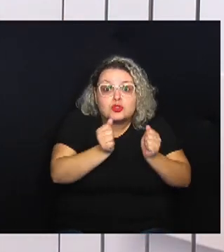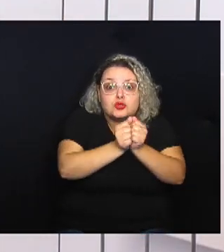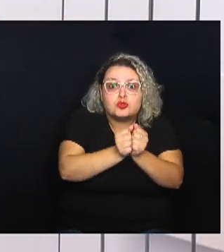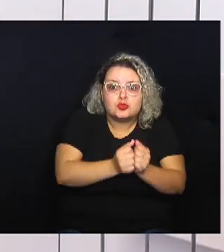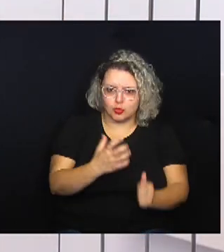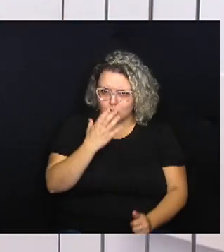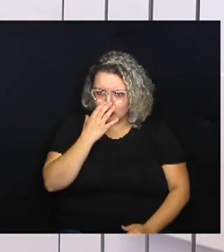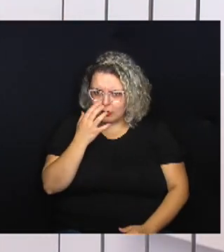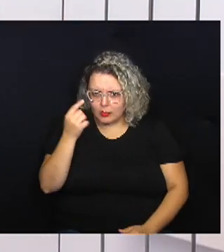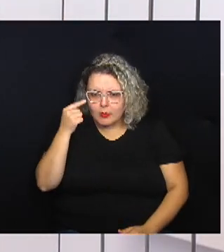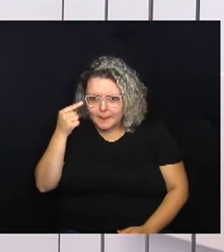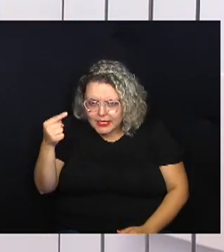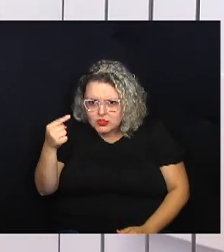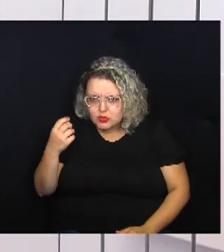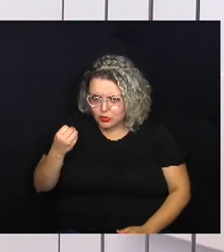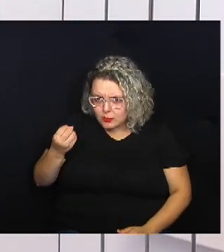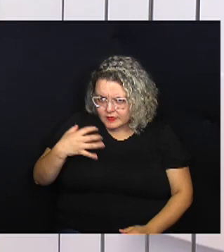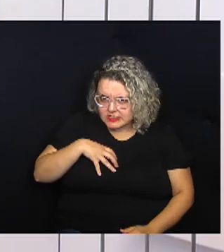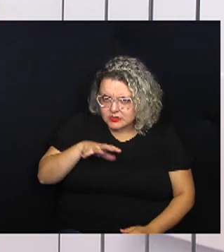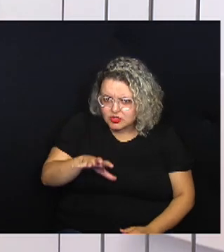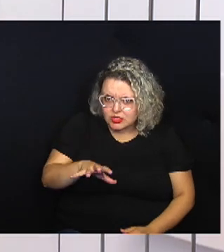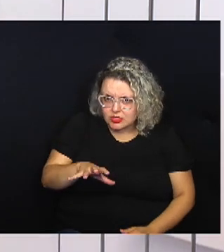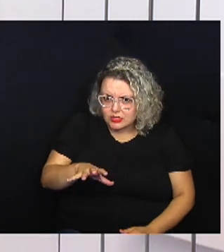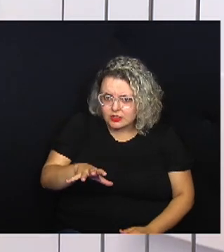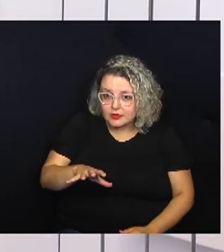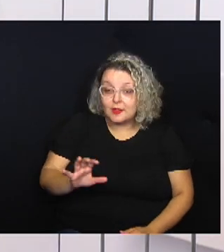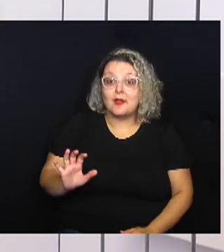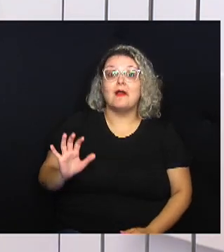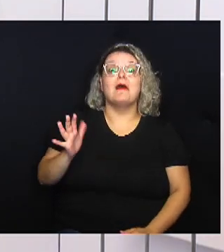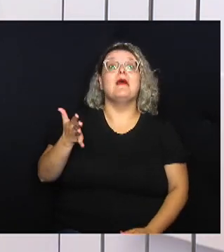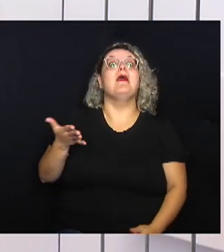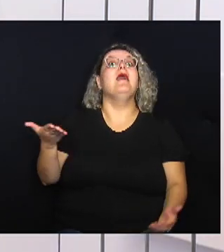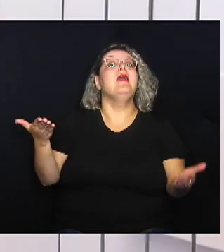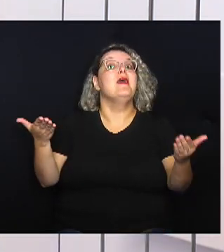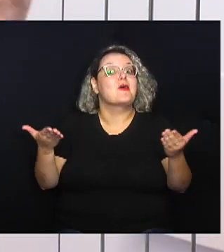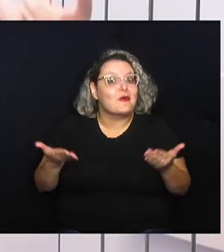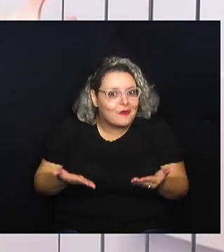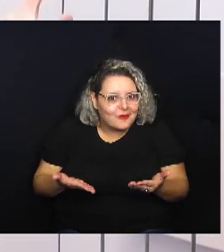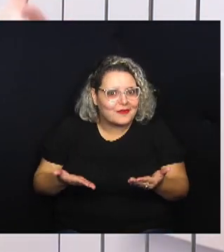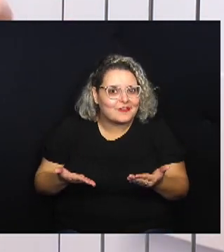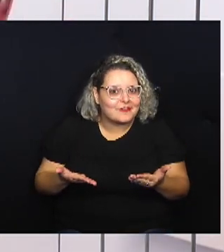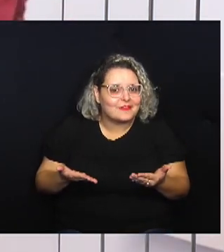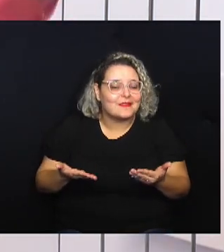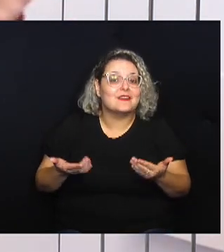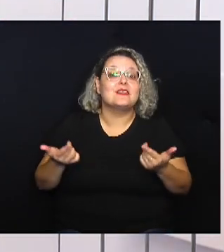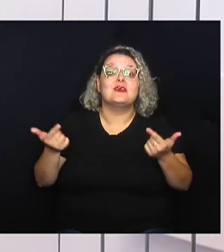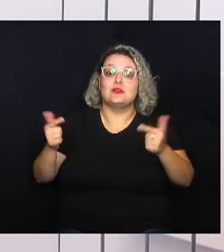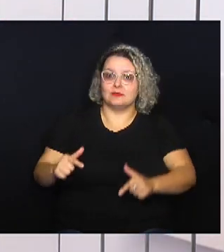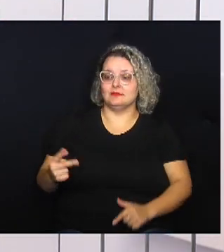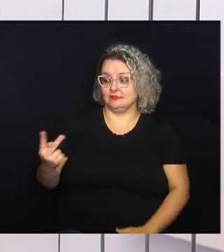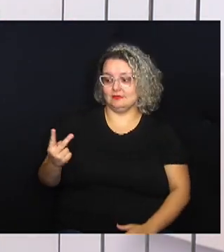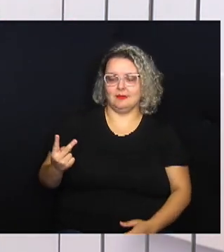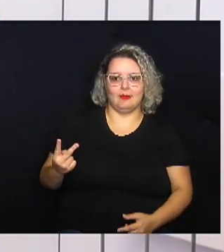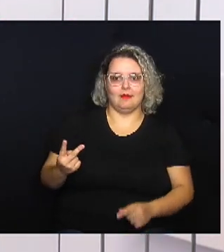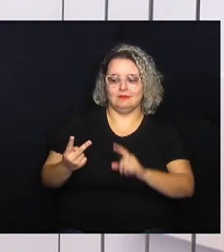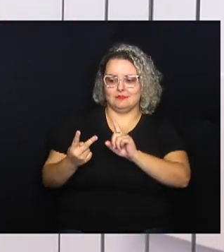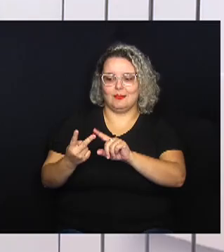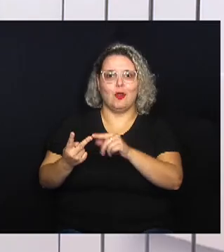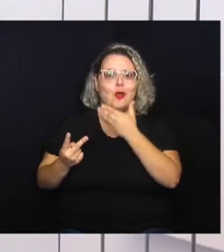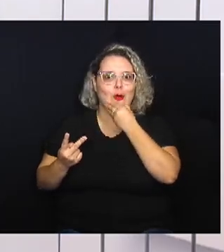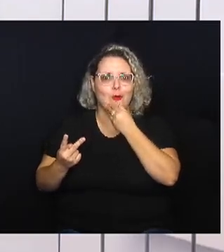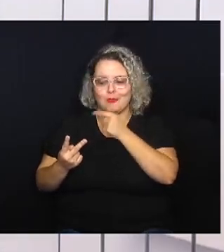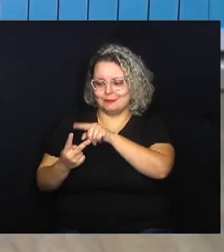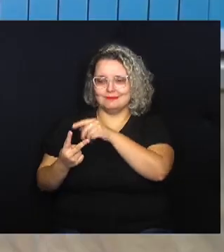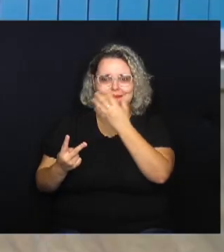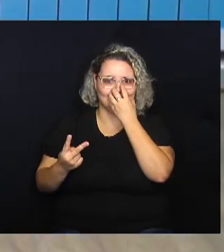já imaginou uma viagem assim ela está acontecendo agora e onde a dupla homem cachorro está